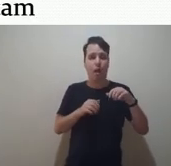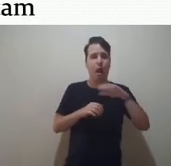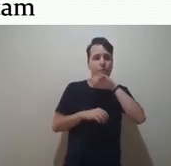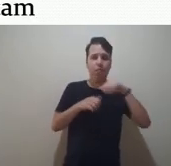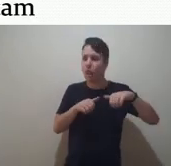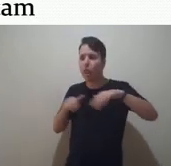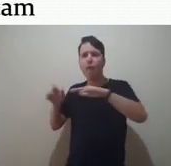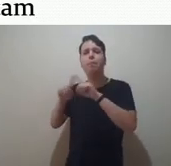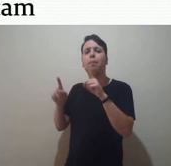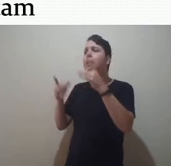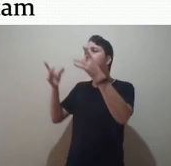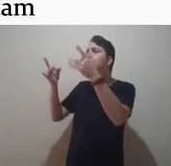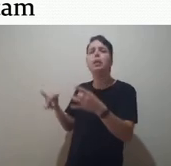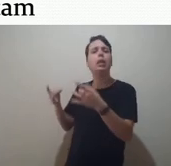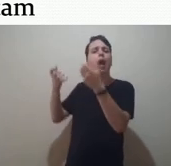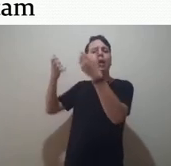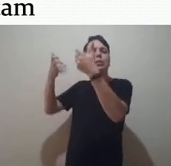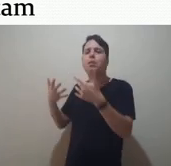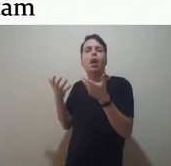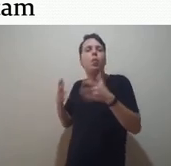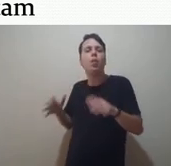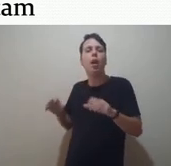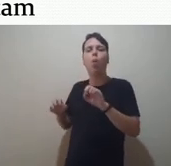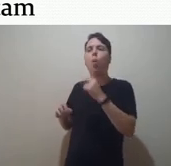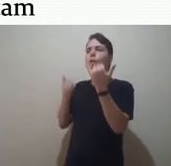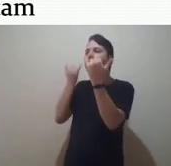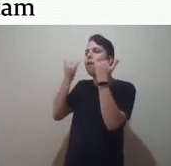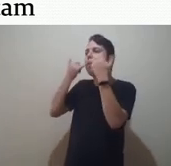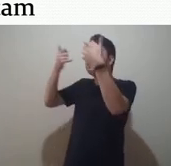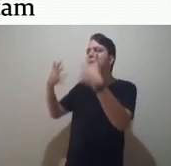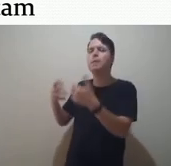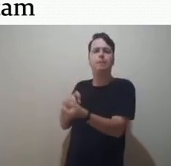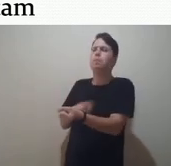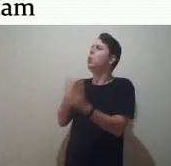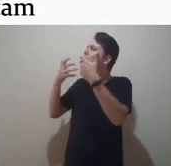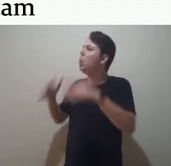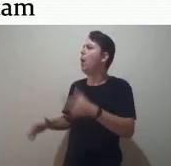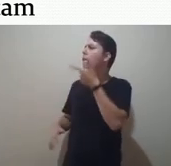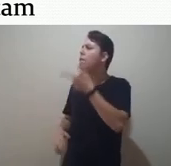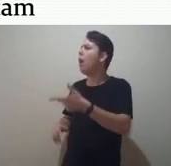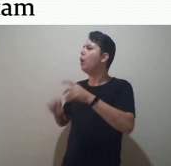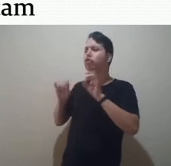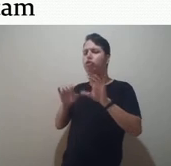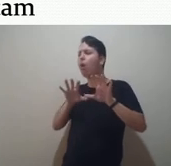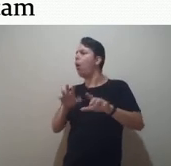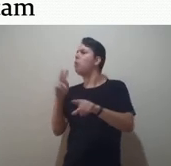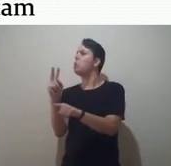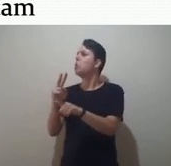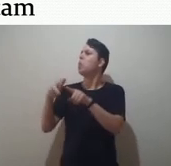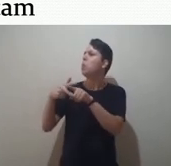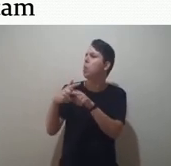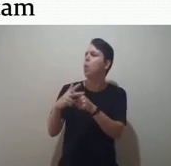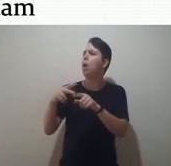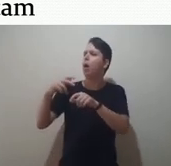Relatos sem detalhes, ou até se a pessoa se recusa a dar informações ou se irrita, né, não quer colaborar, não